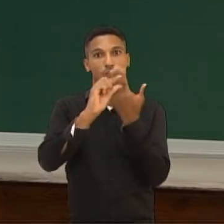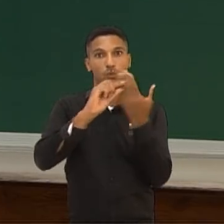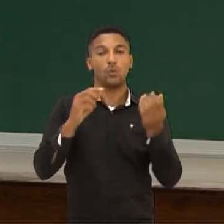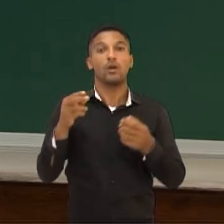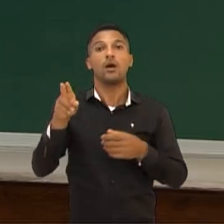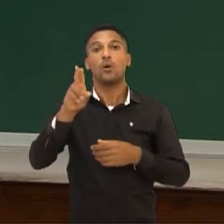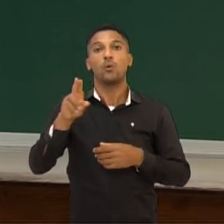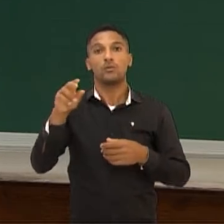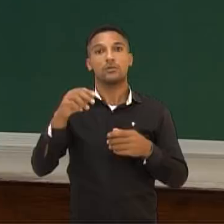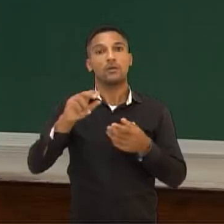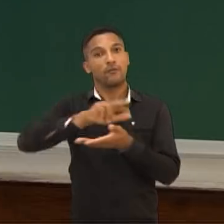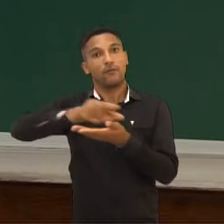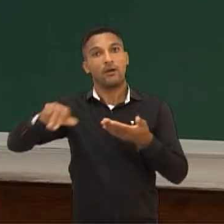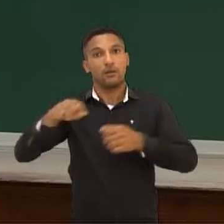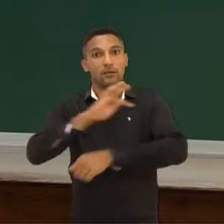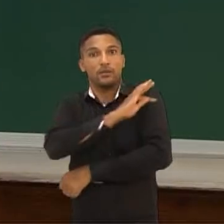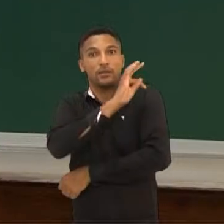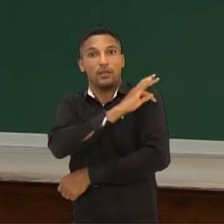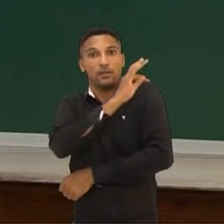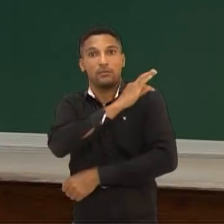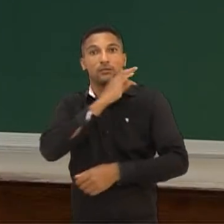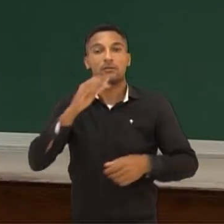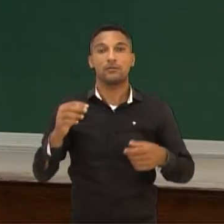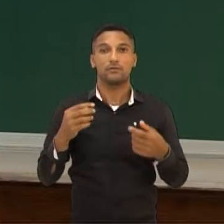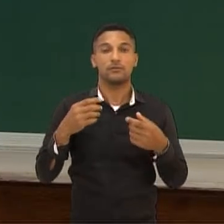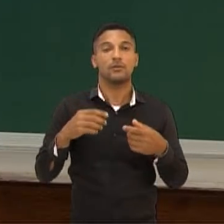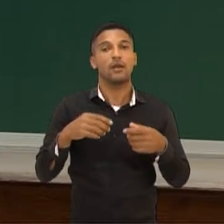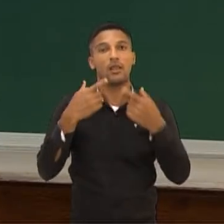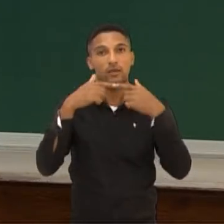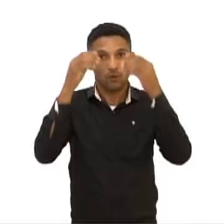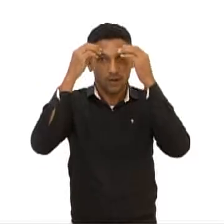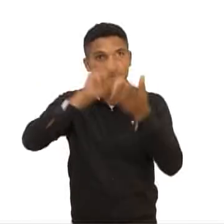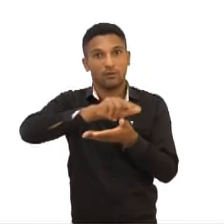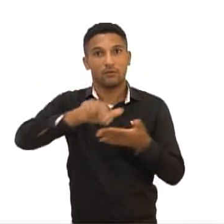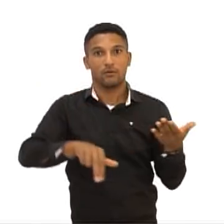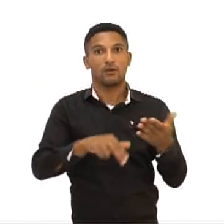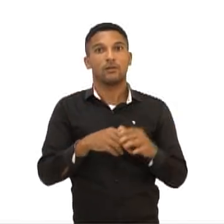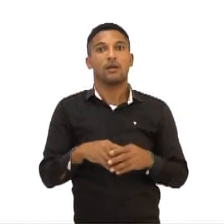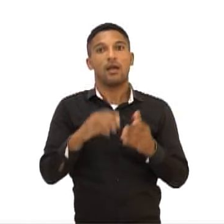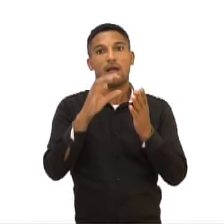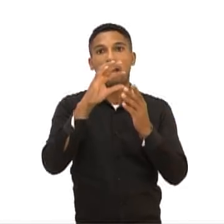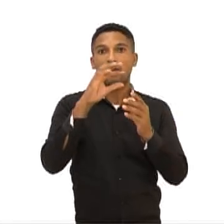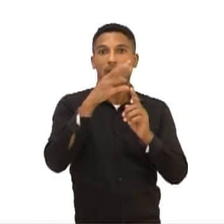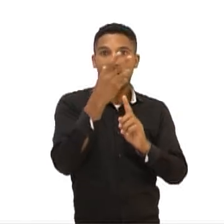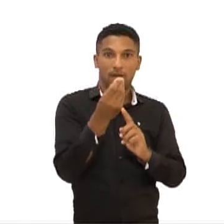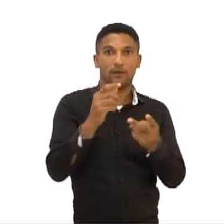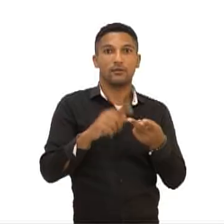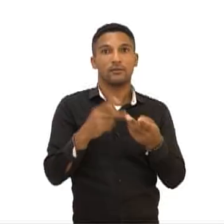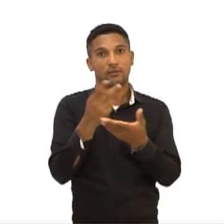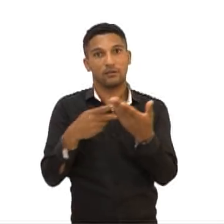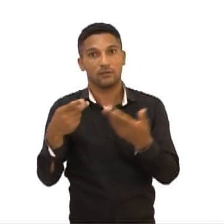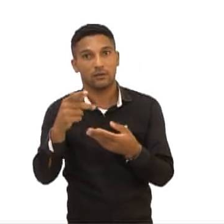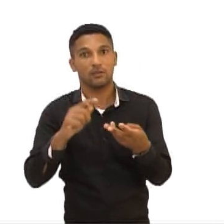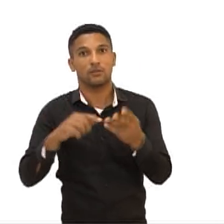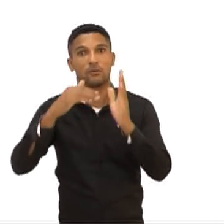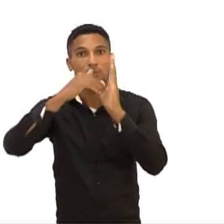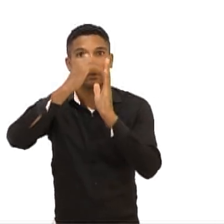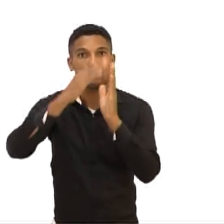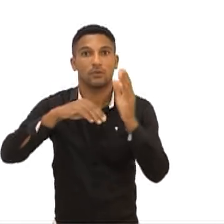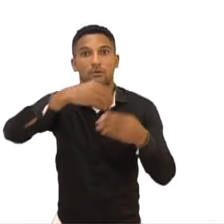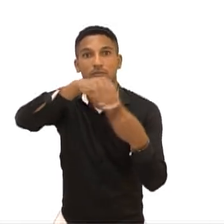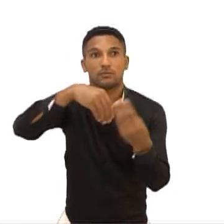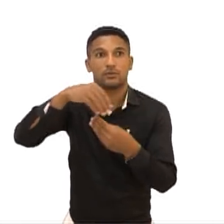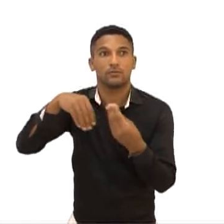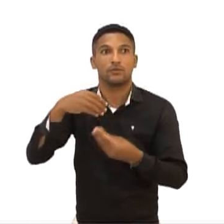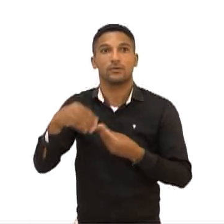como fotografia, a gravura, o desenho, a pintura, né? São misturas entre materiais, processos e linguagens. Então, nessa, ela